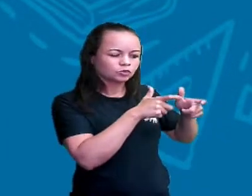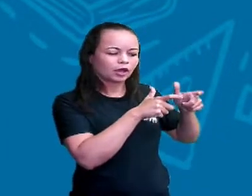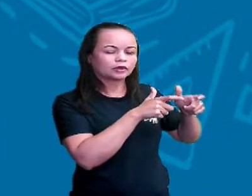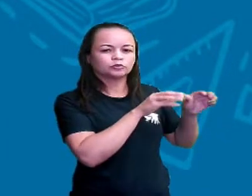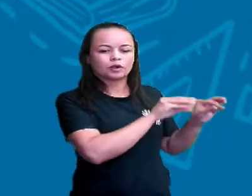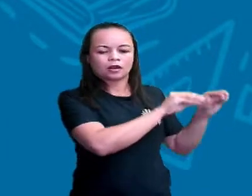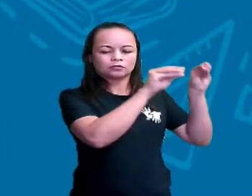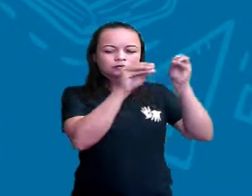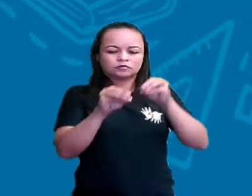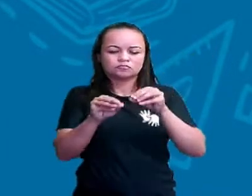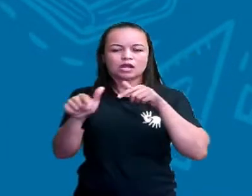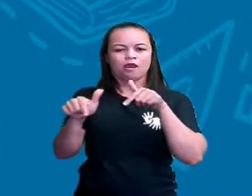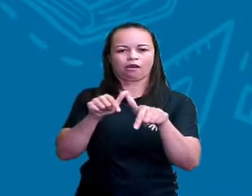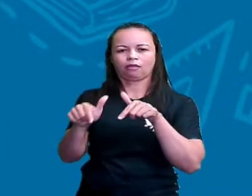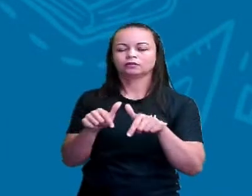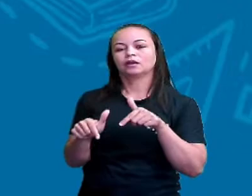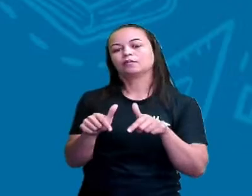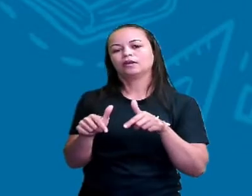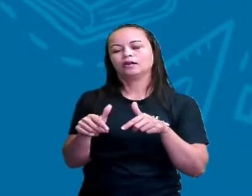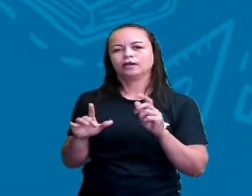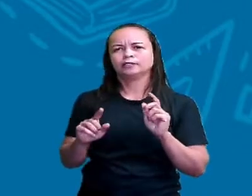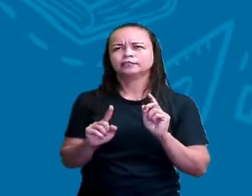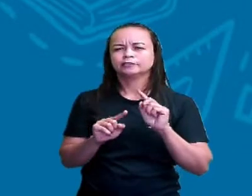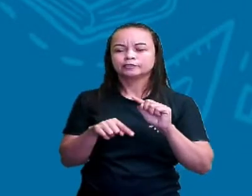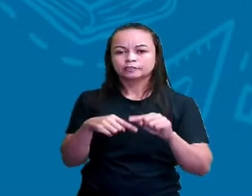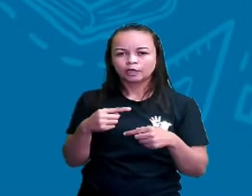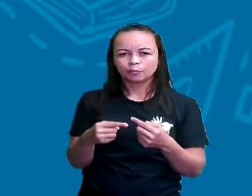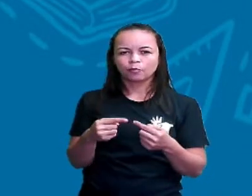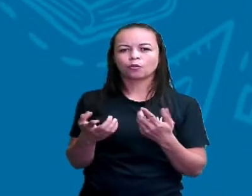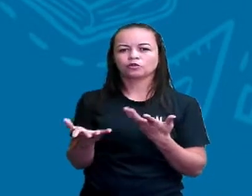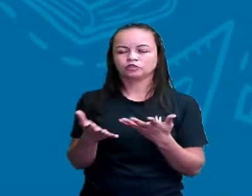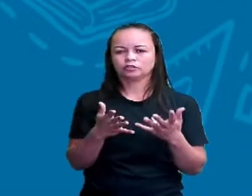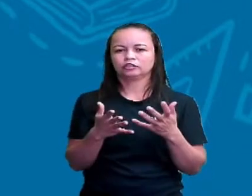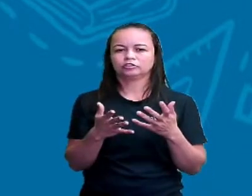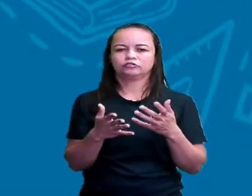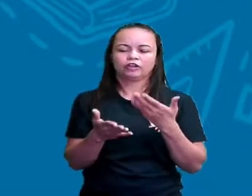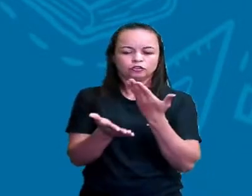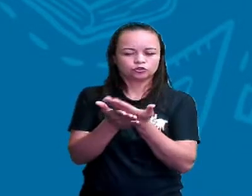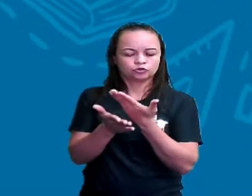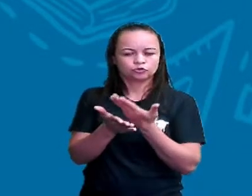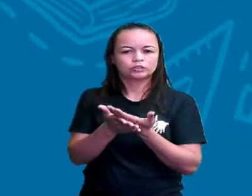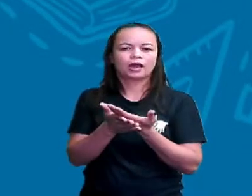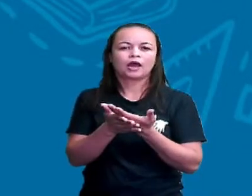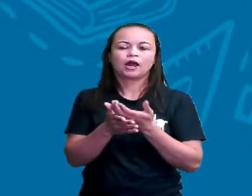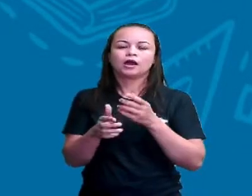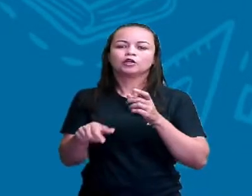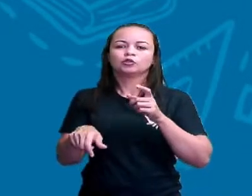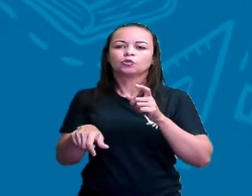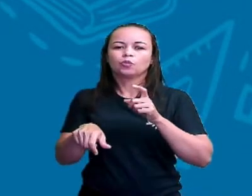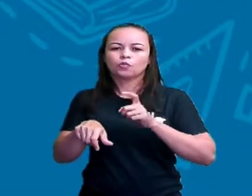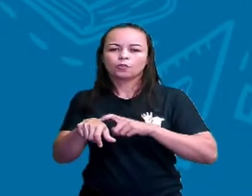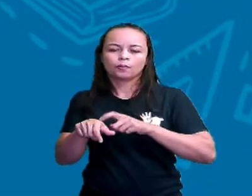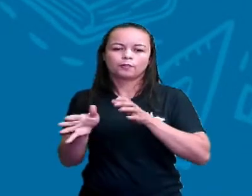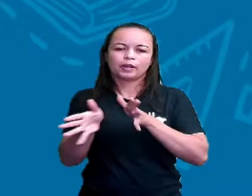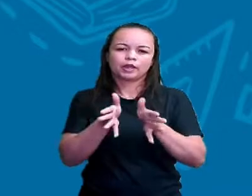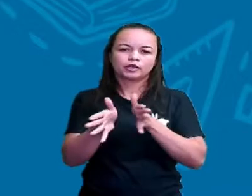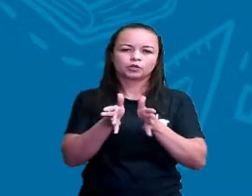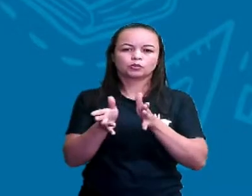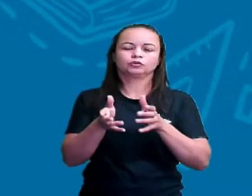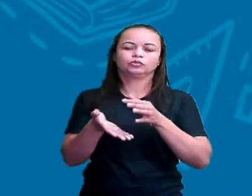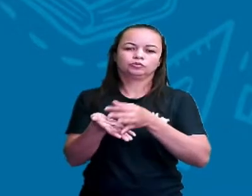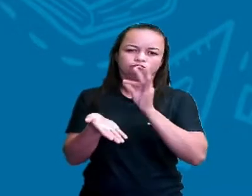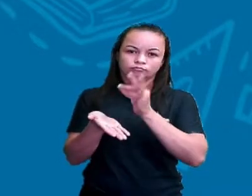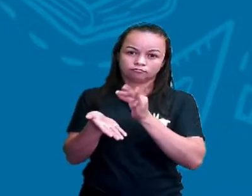trabalharem. Sobretudo aí a gente vai ver depois na era do café, né, no período da cafeicultura, né, para